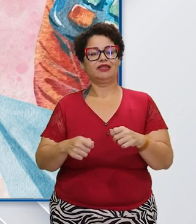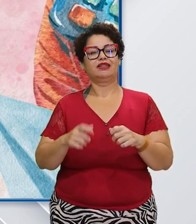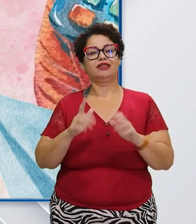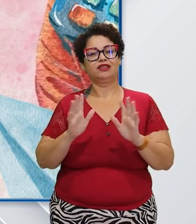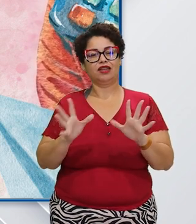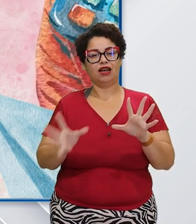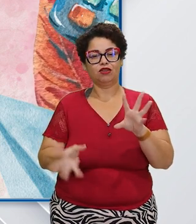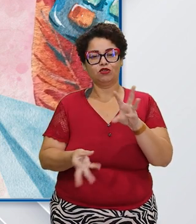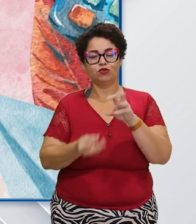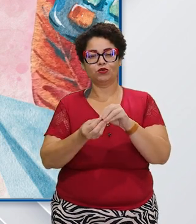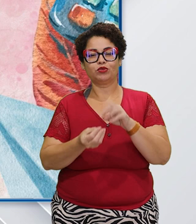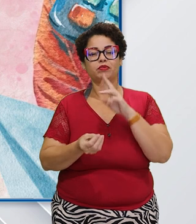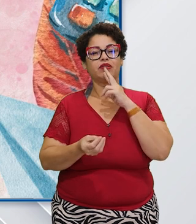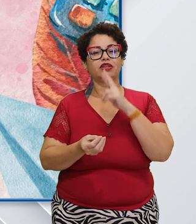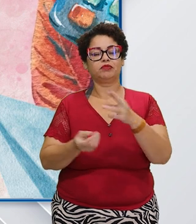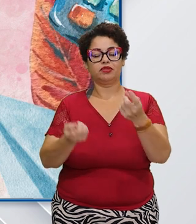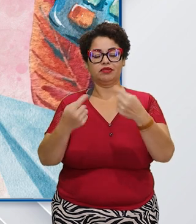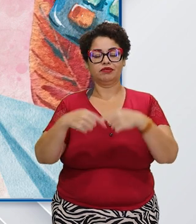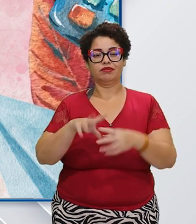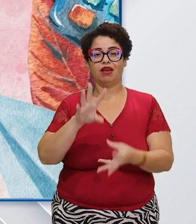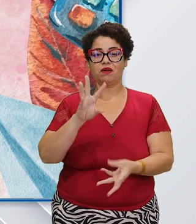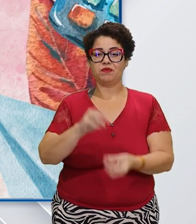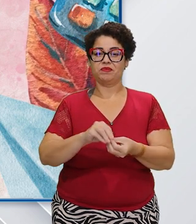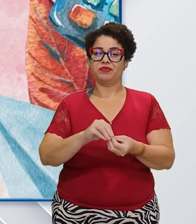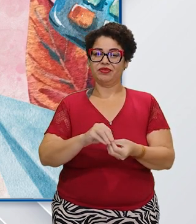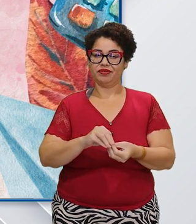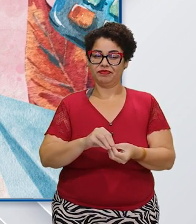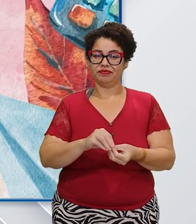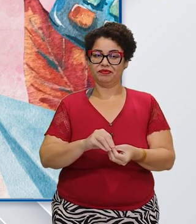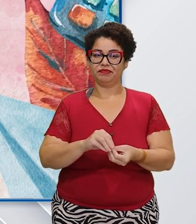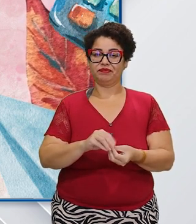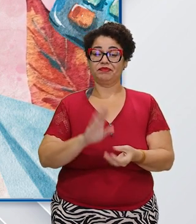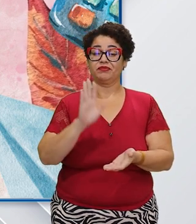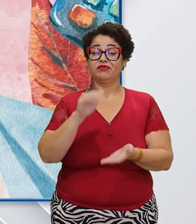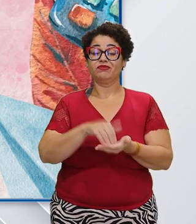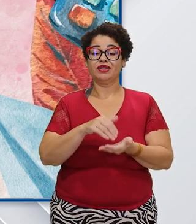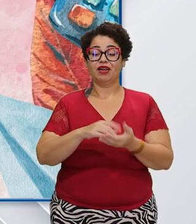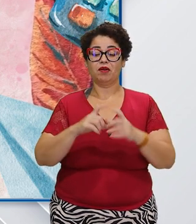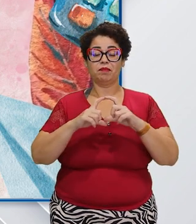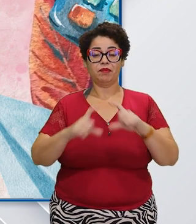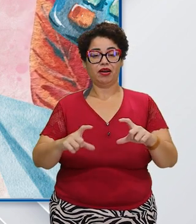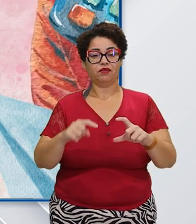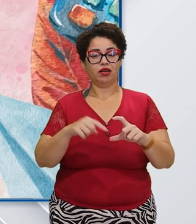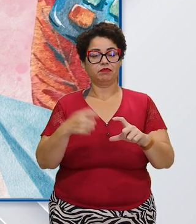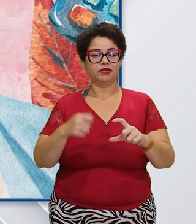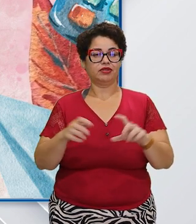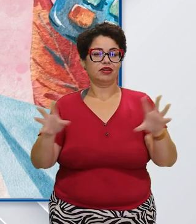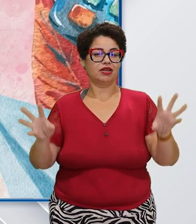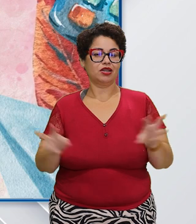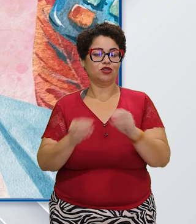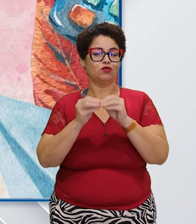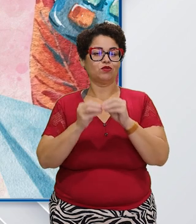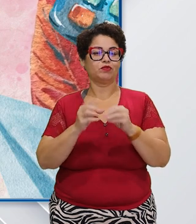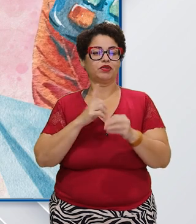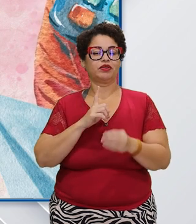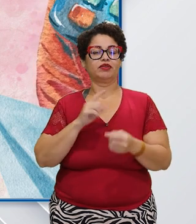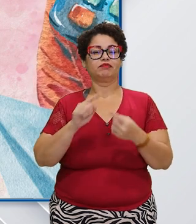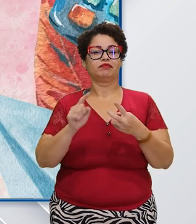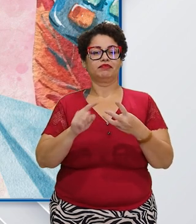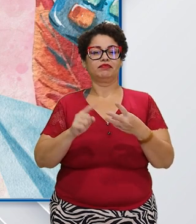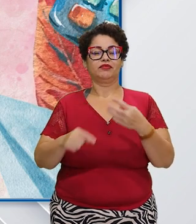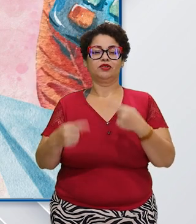precisam estar Reunidas no parágrafo de Conclusão o parágrafo final deve resumir os